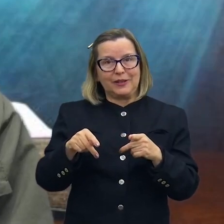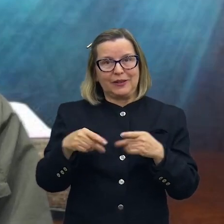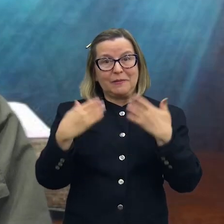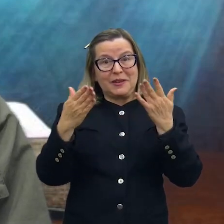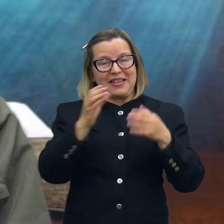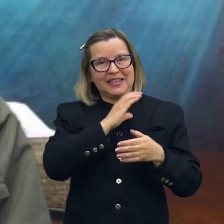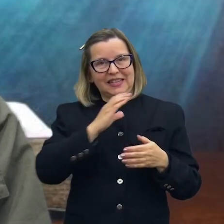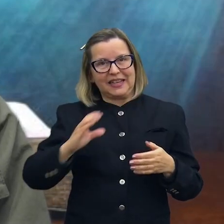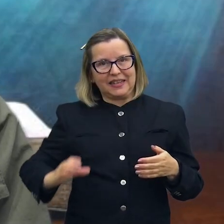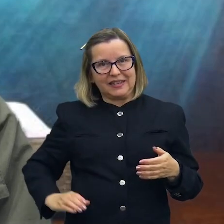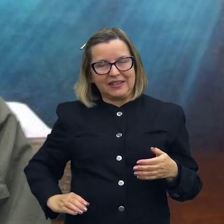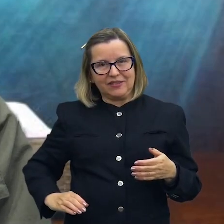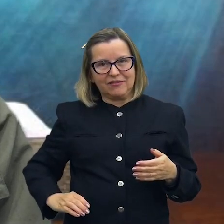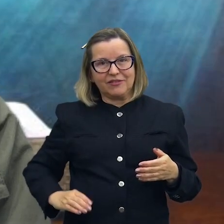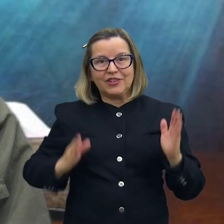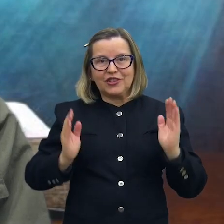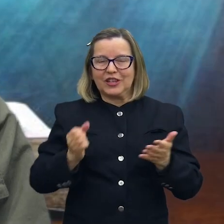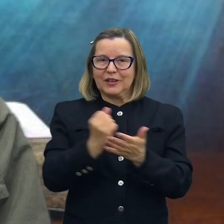desejos e paixões.